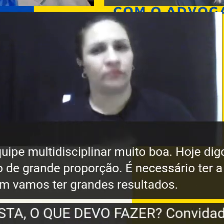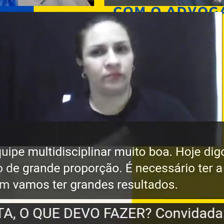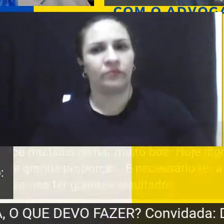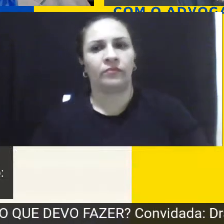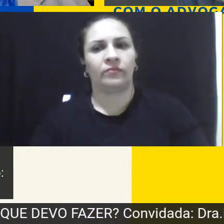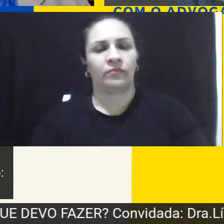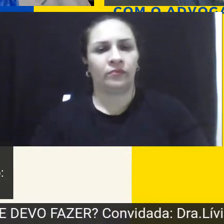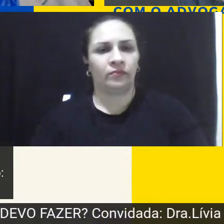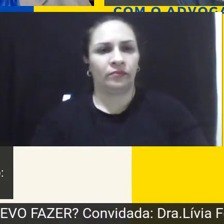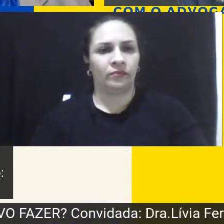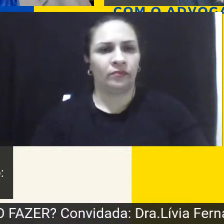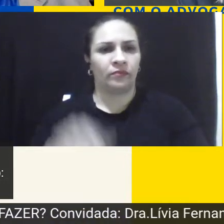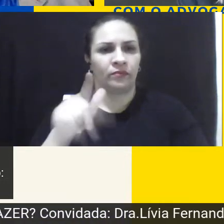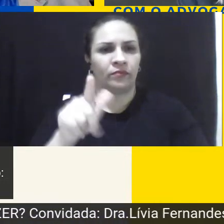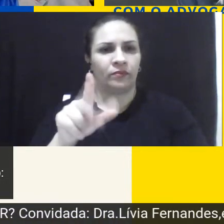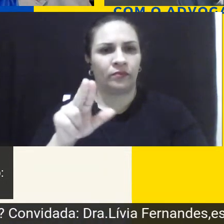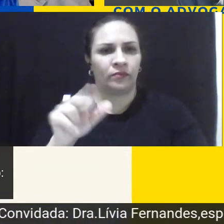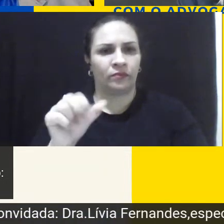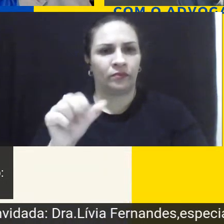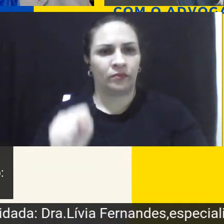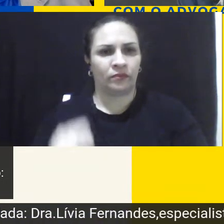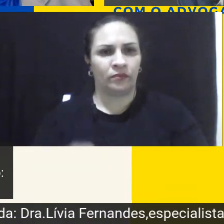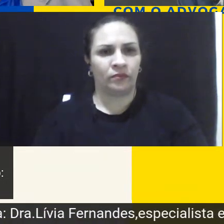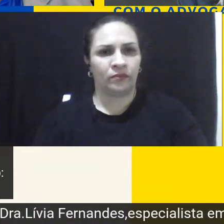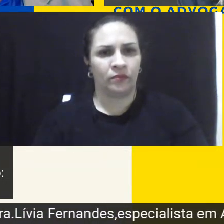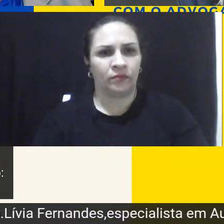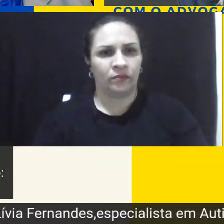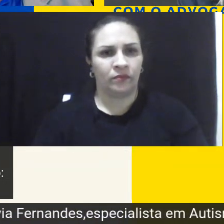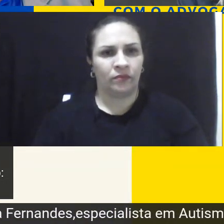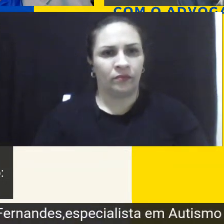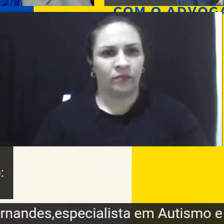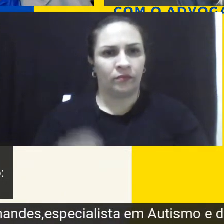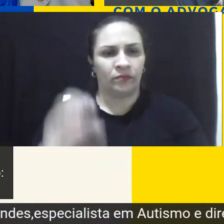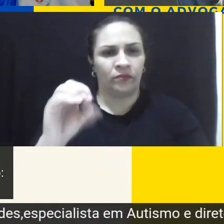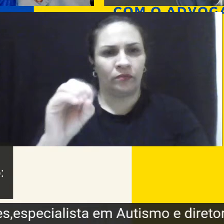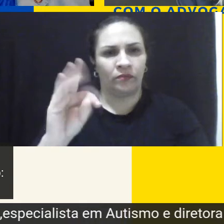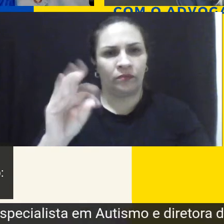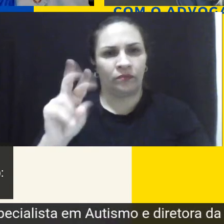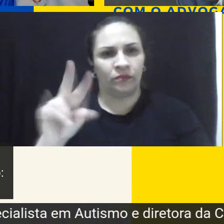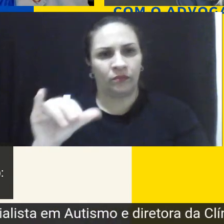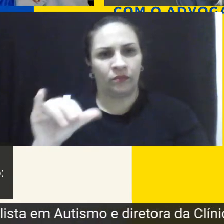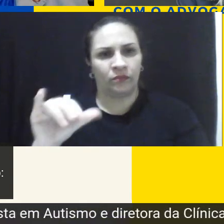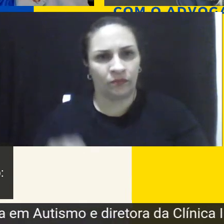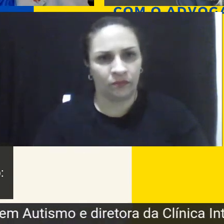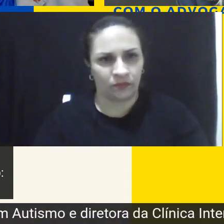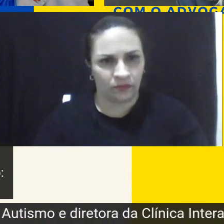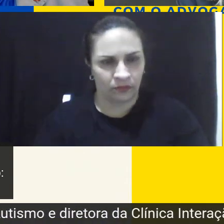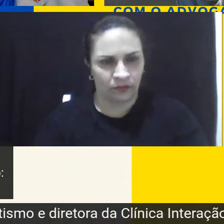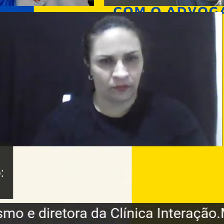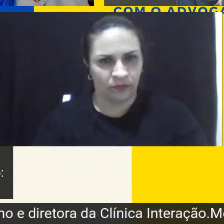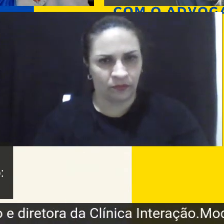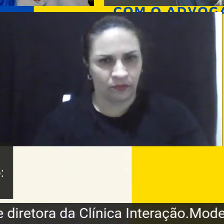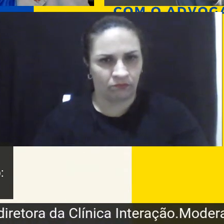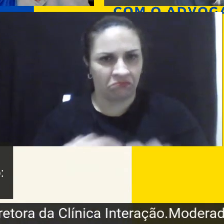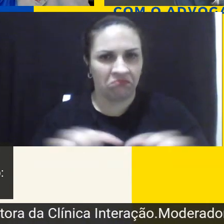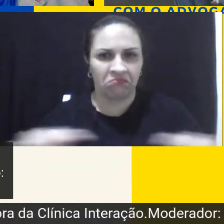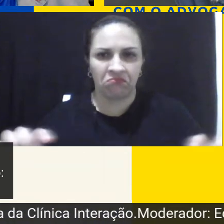o Luiz Otávio é da... Não, aqui só tá... Não está aparecendo.